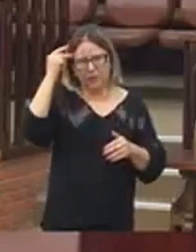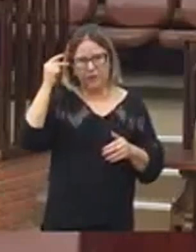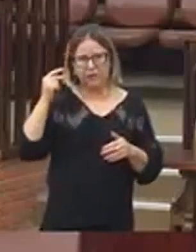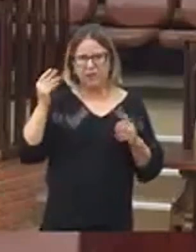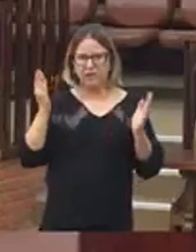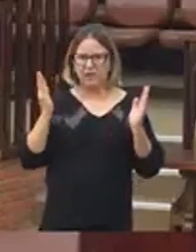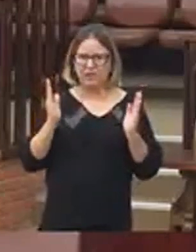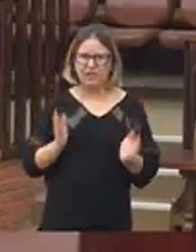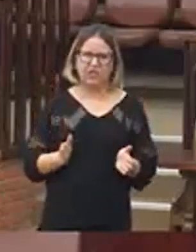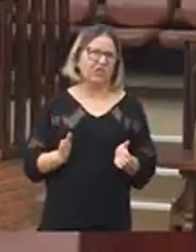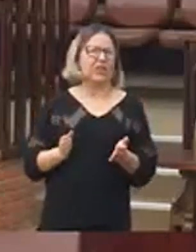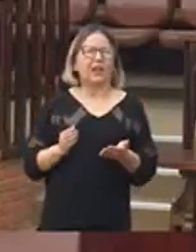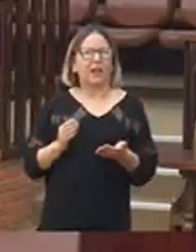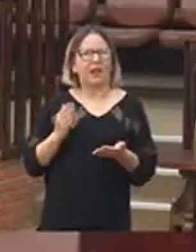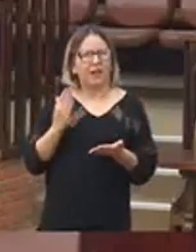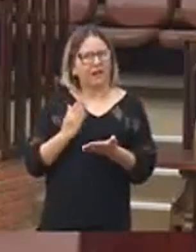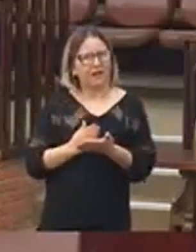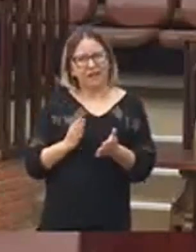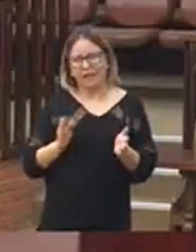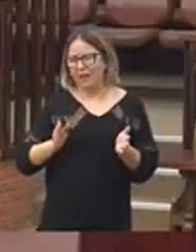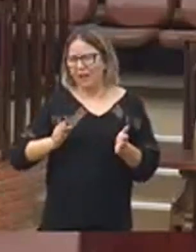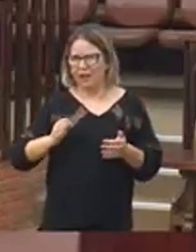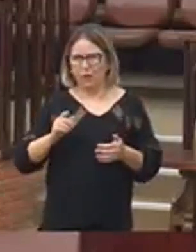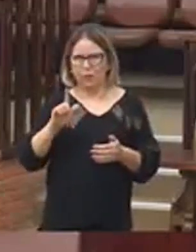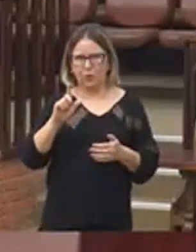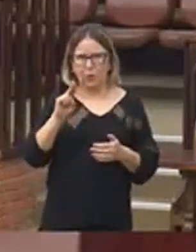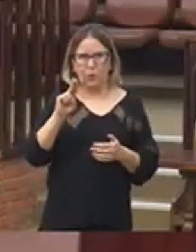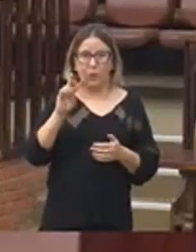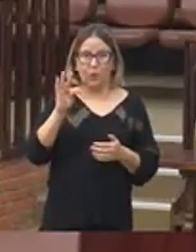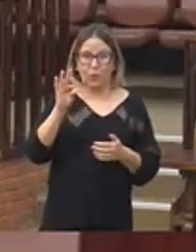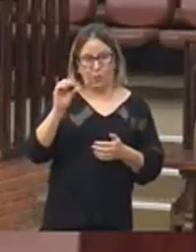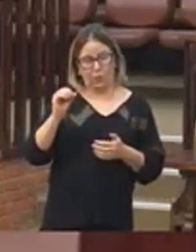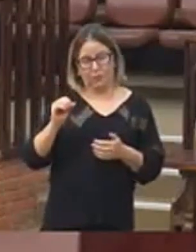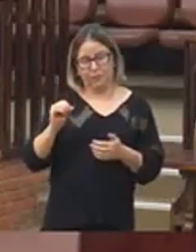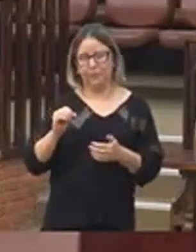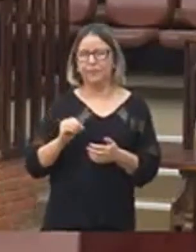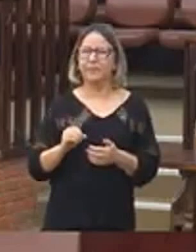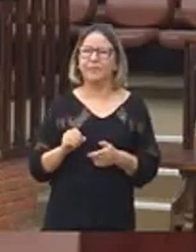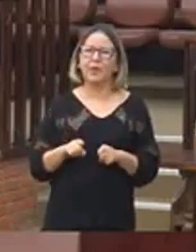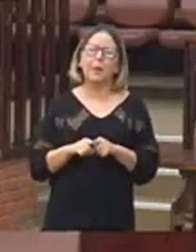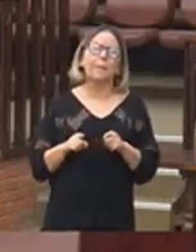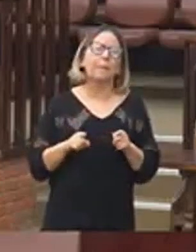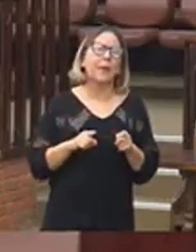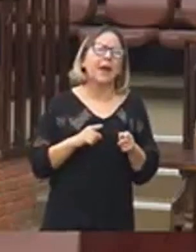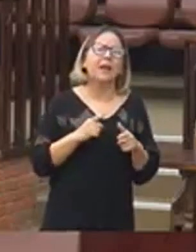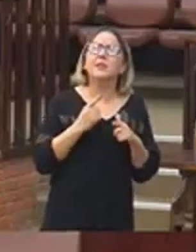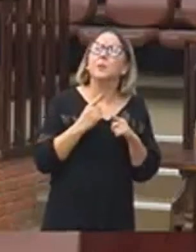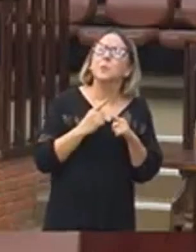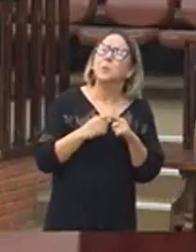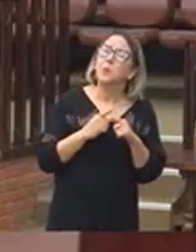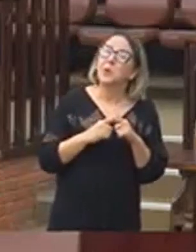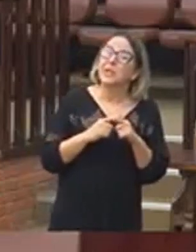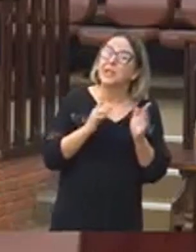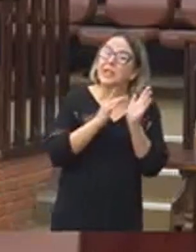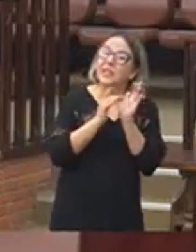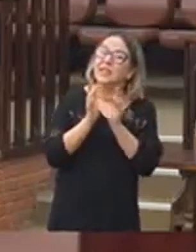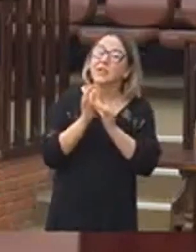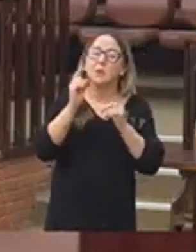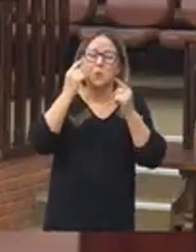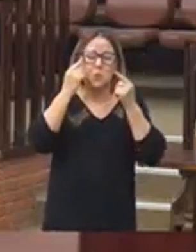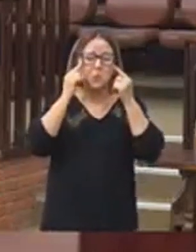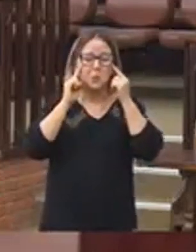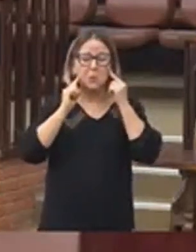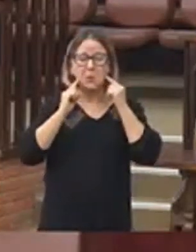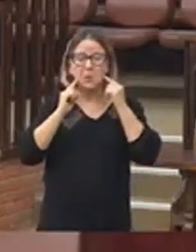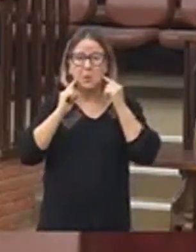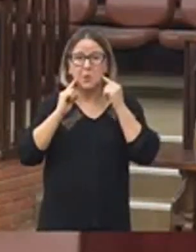Agora, por que Jesus chorou? Outros acham que ele chorou porque Maria e os